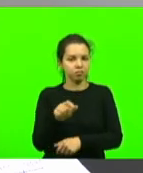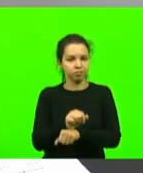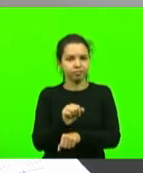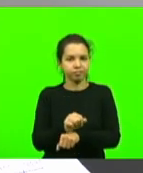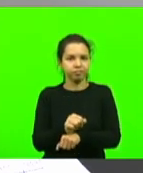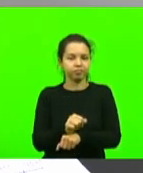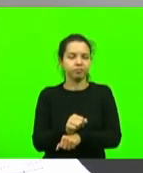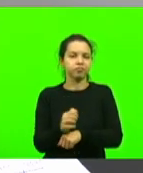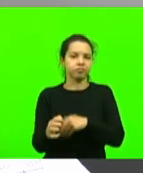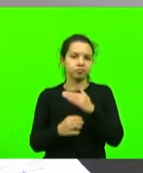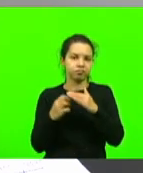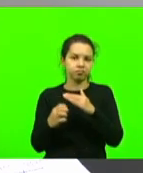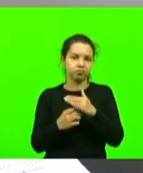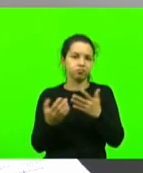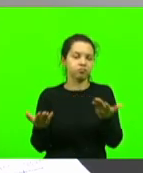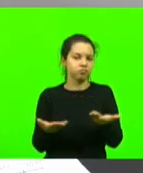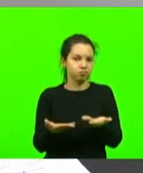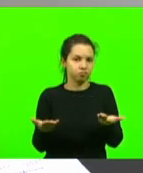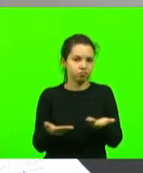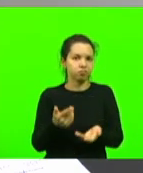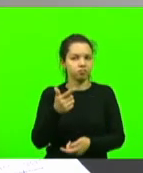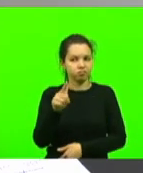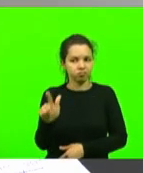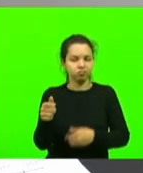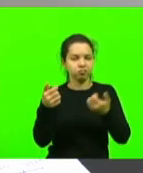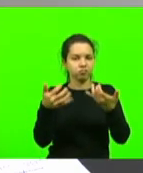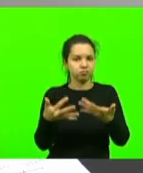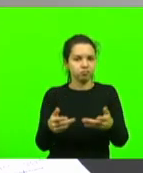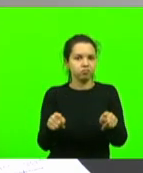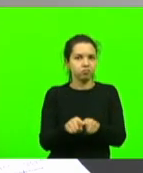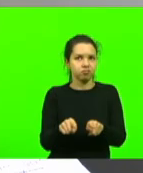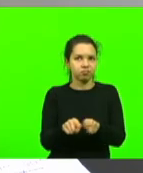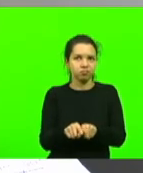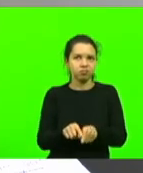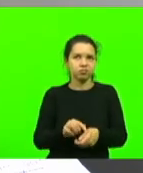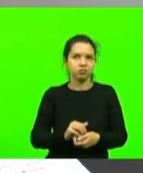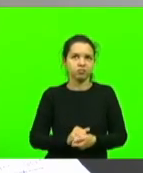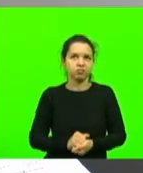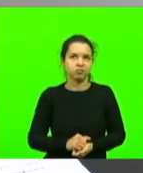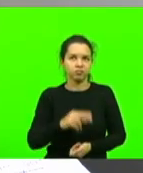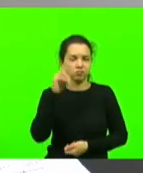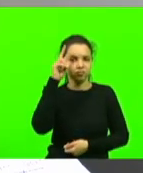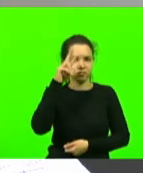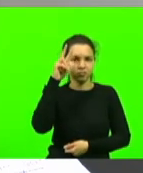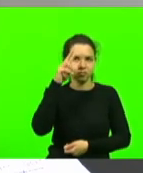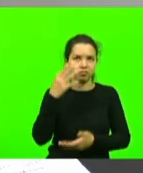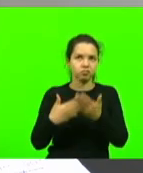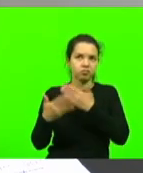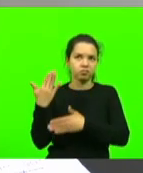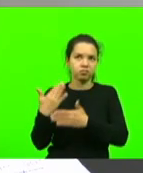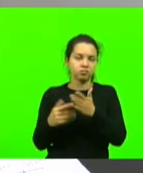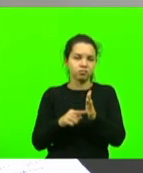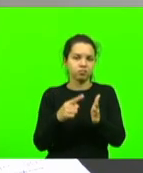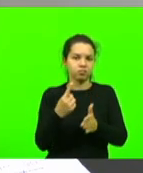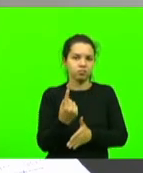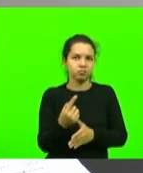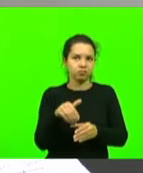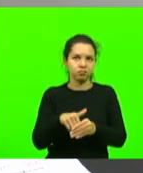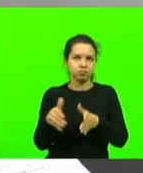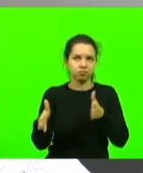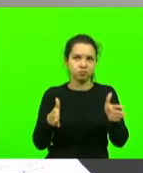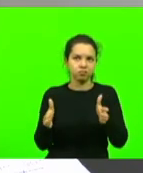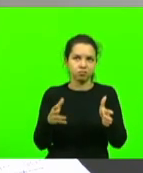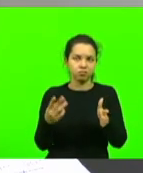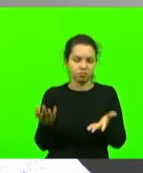mas eu quero falar de outra coisa também aqui me lembro de uma vez no início mesmo primeiro mandato no terceiro que eu